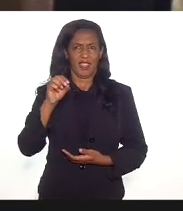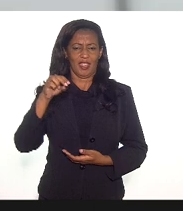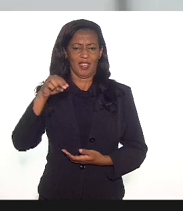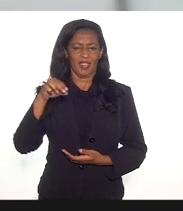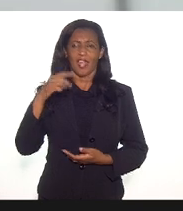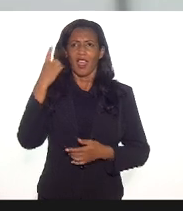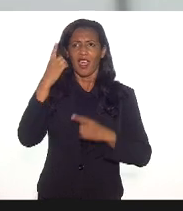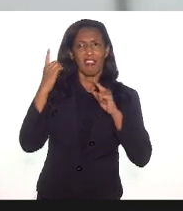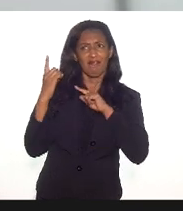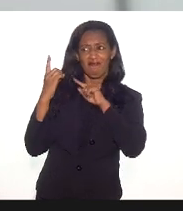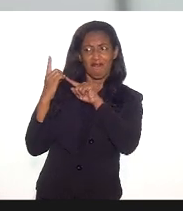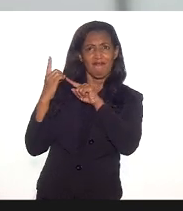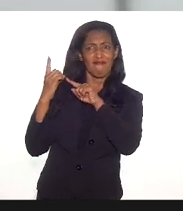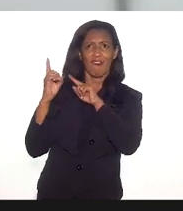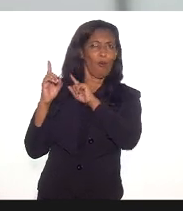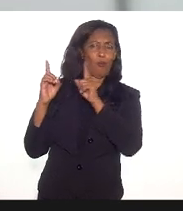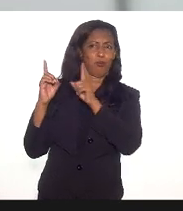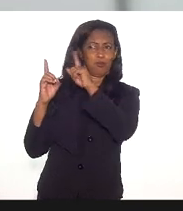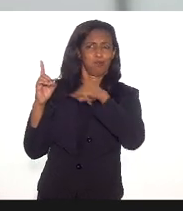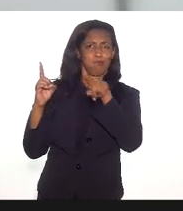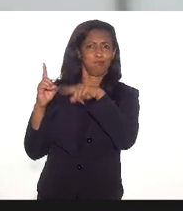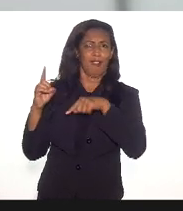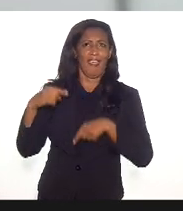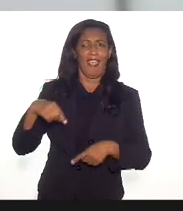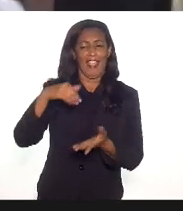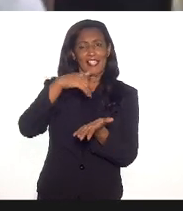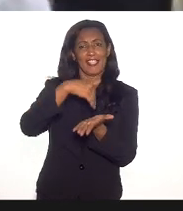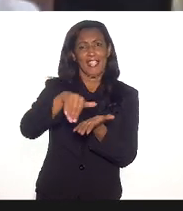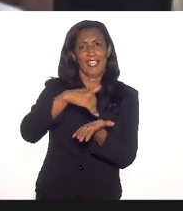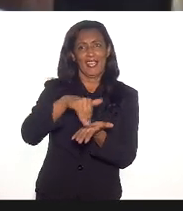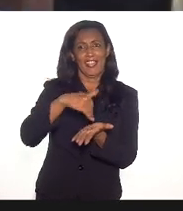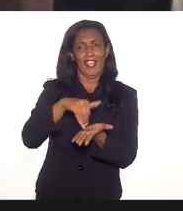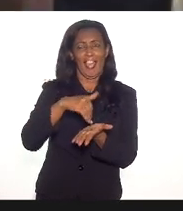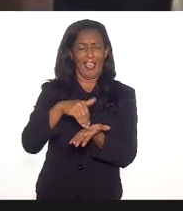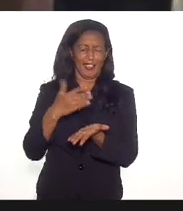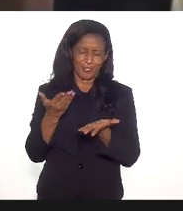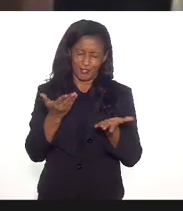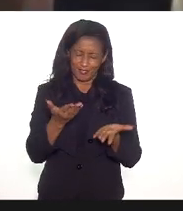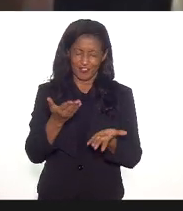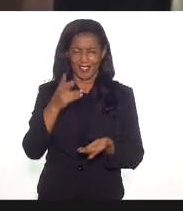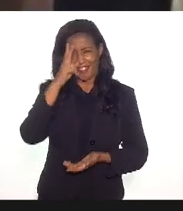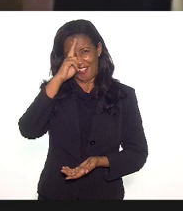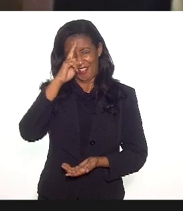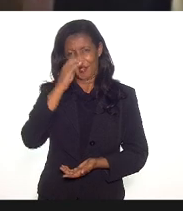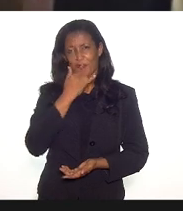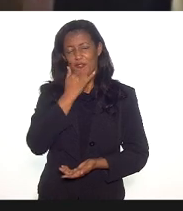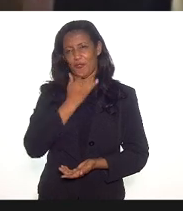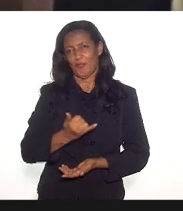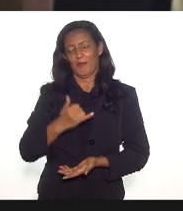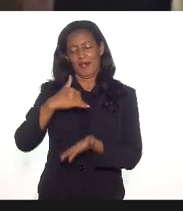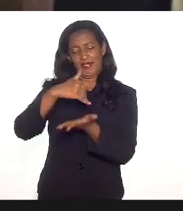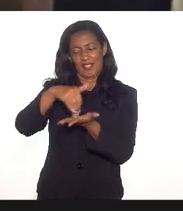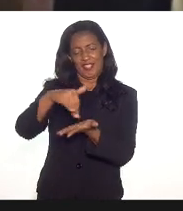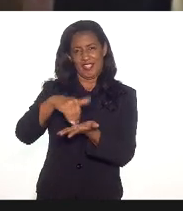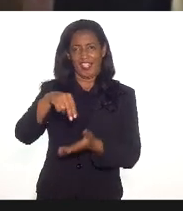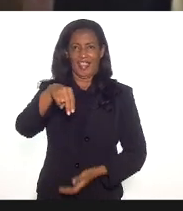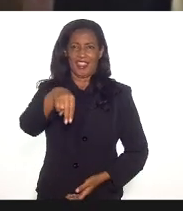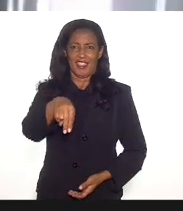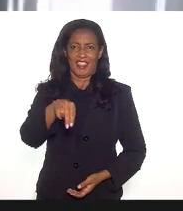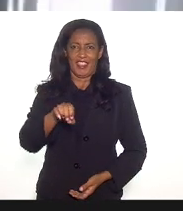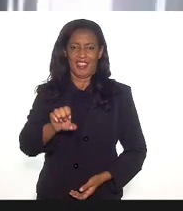Não é deputado, não, secretário. Ao secretário, desculpa, bem lembrado, deputado, ao secretário Nelson